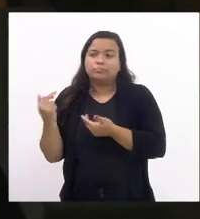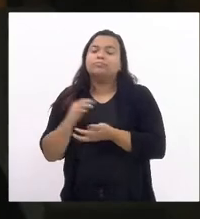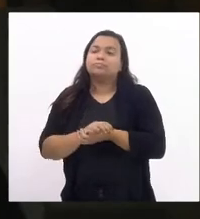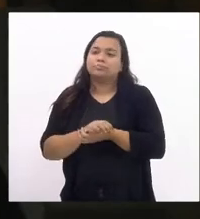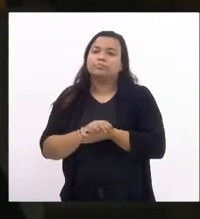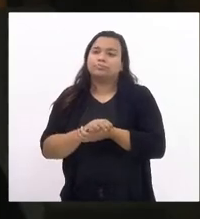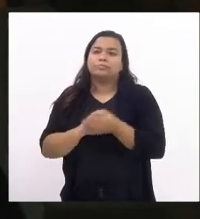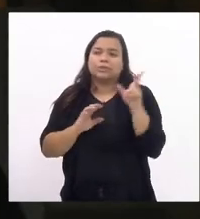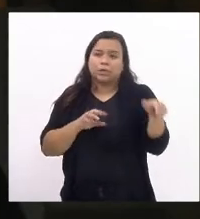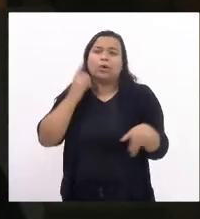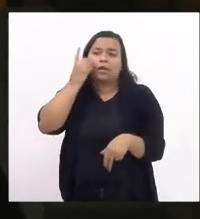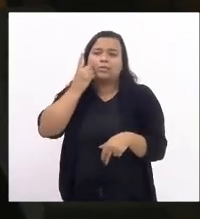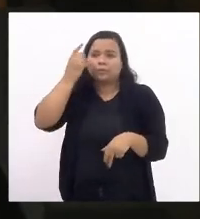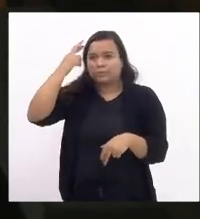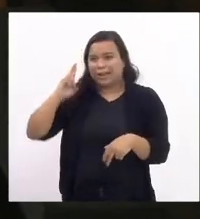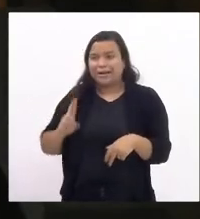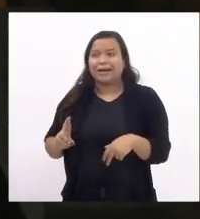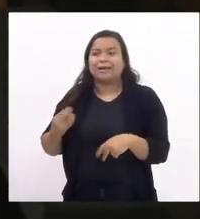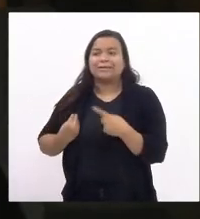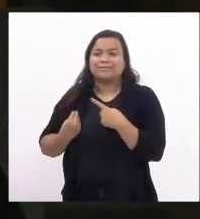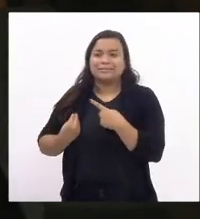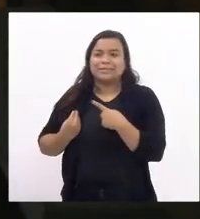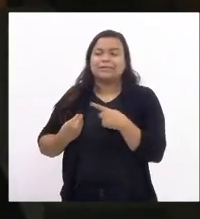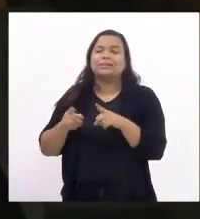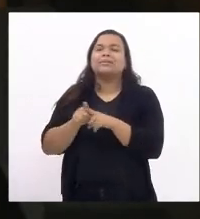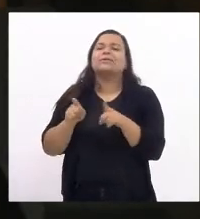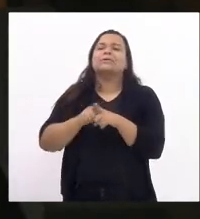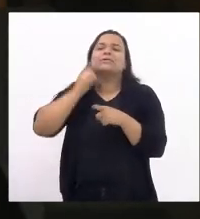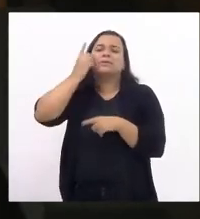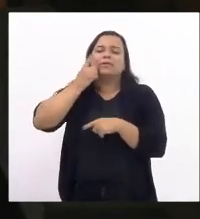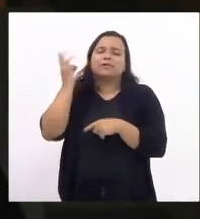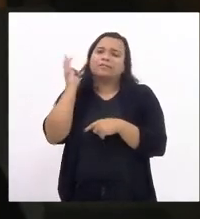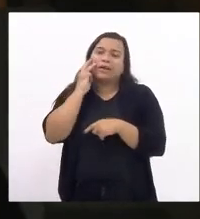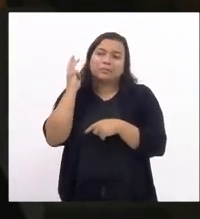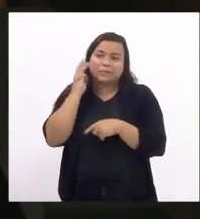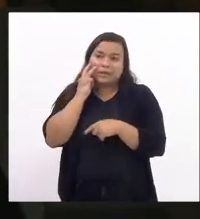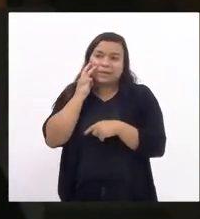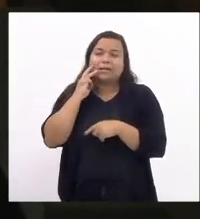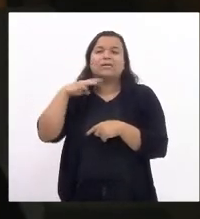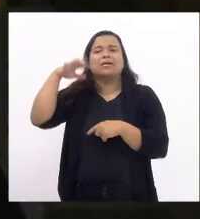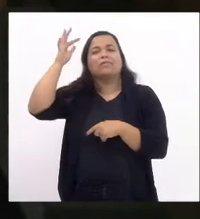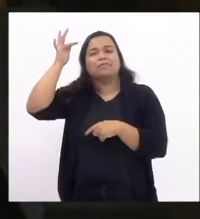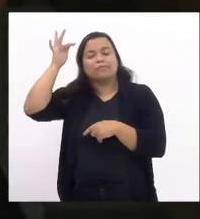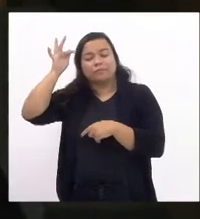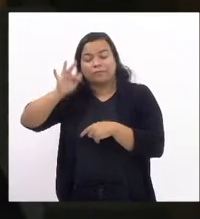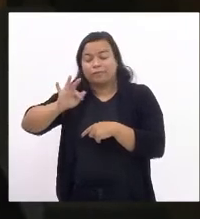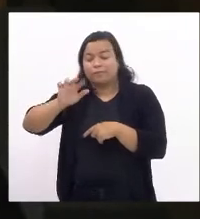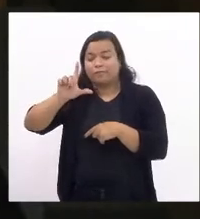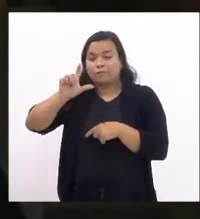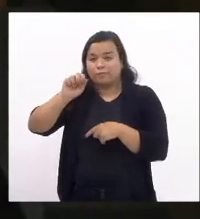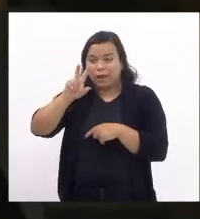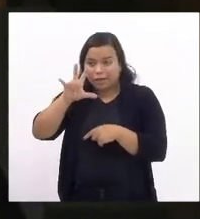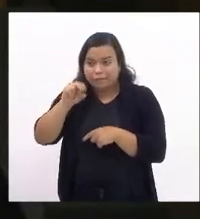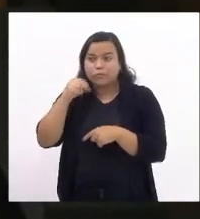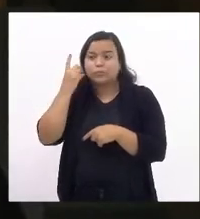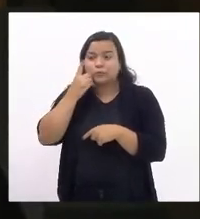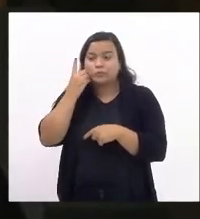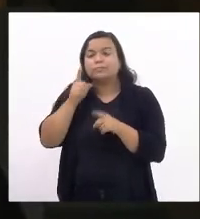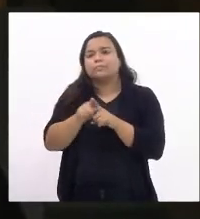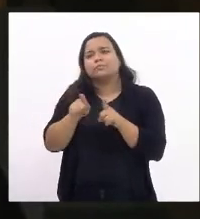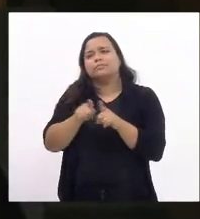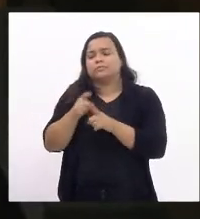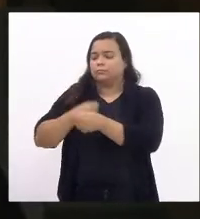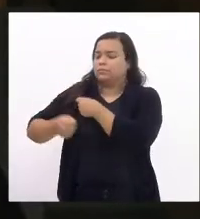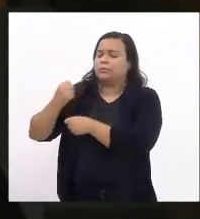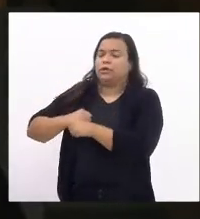a deputada Renata, que está aqui, deputado Valdec, deputado Flávio. Em